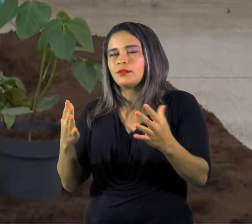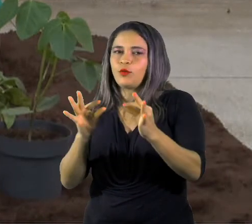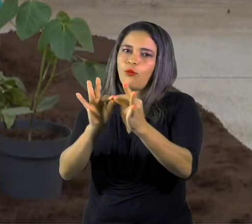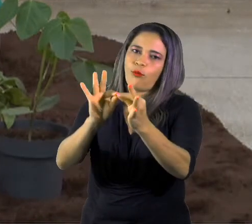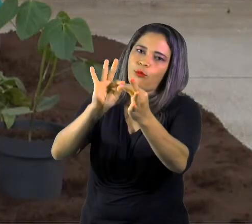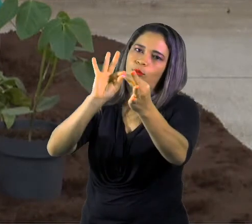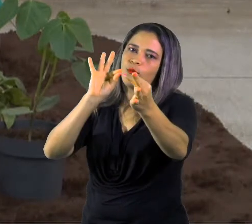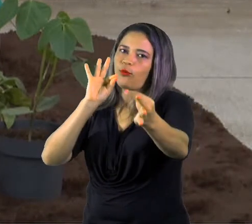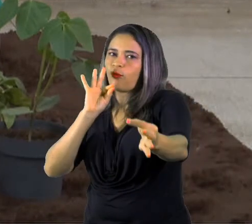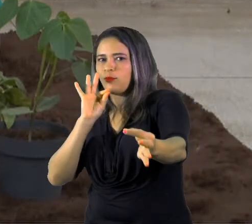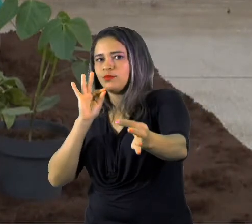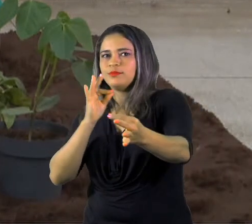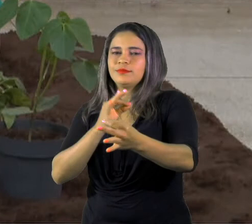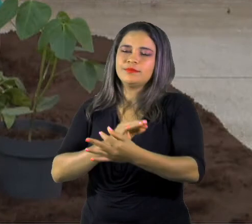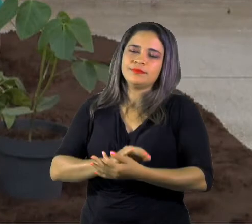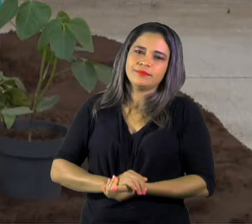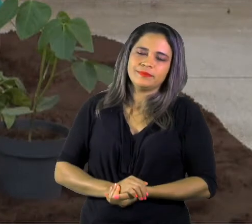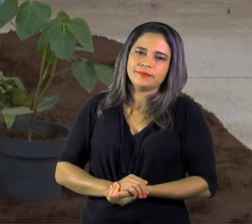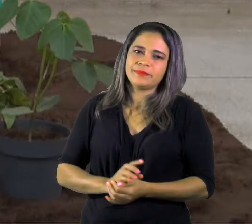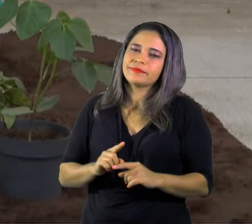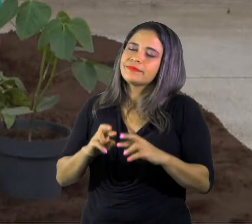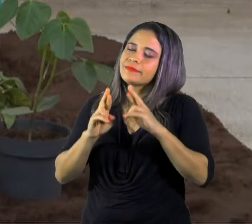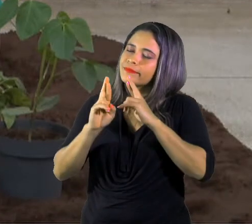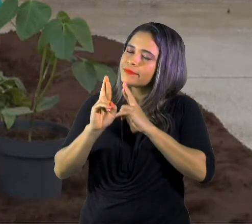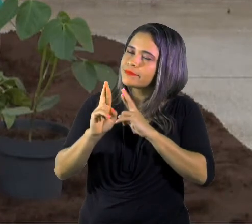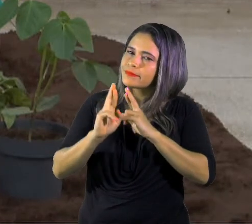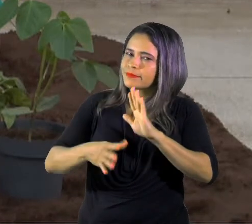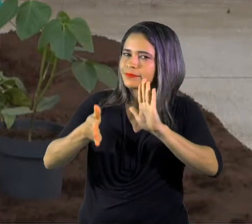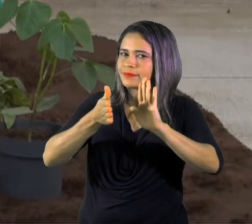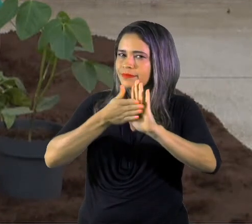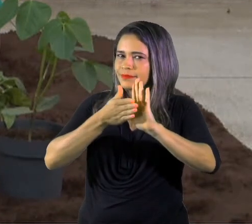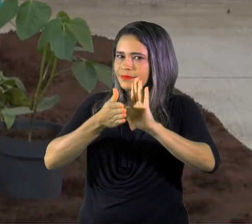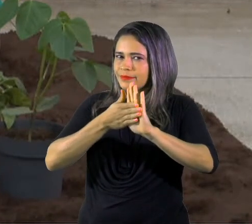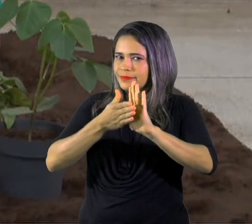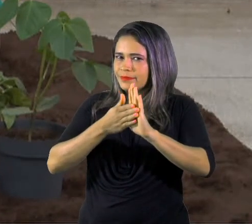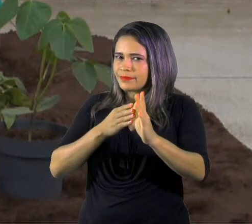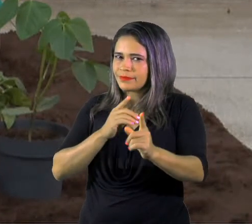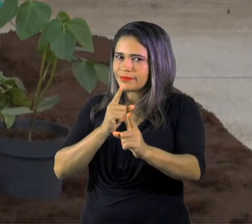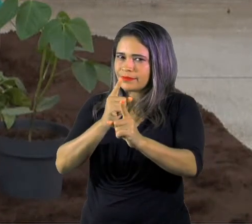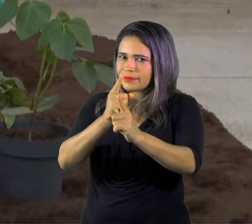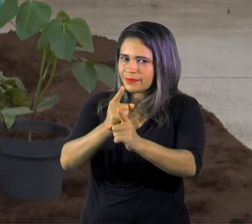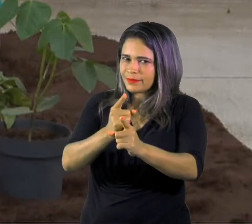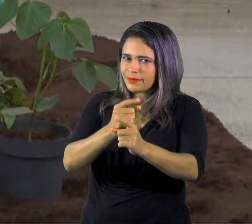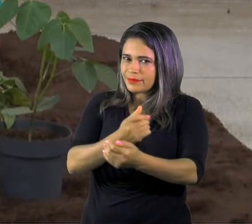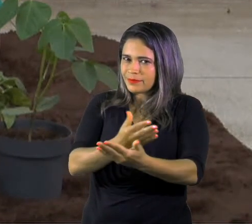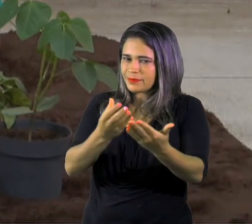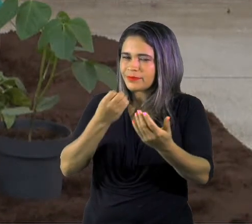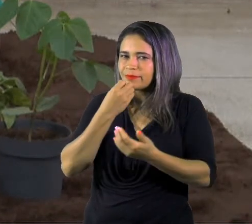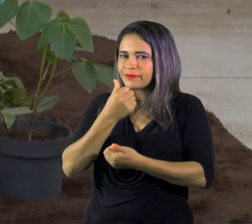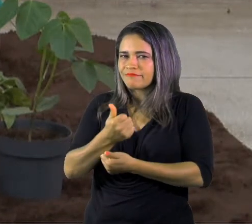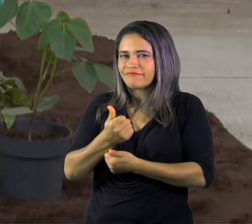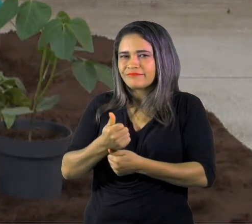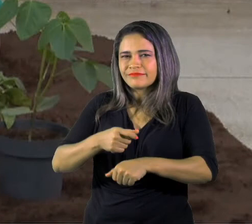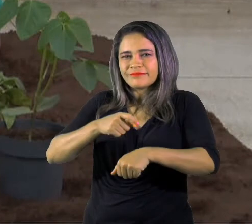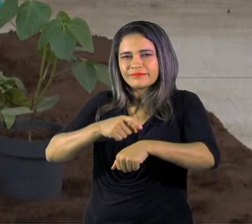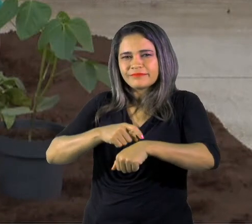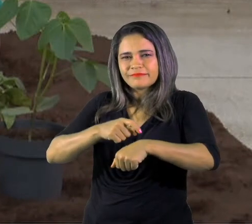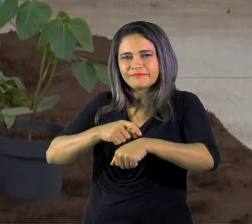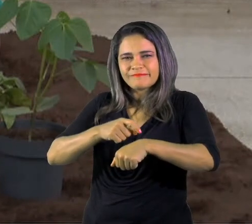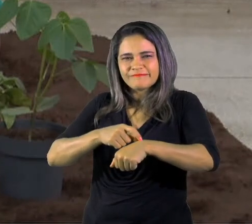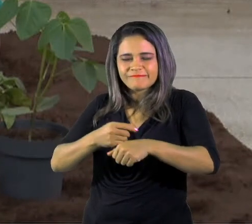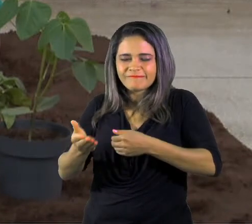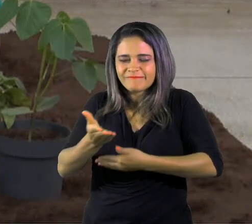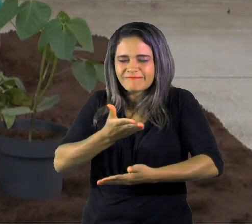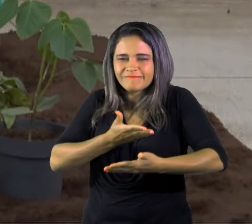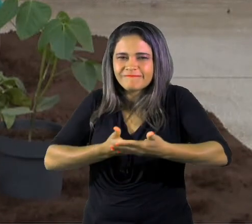distanciamento físico, e esperamos que essas propostas encontrem vocês muito bem e que vocês tenham momentos de rica